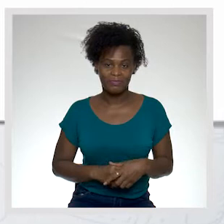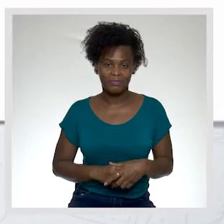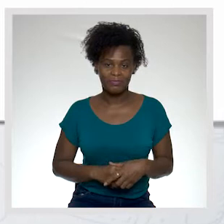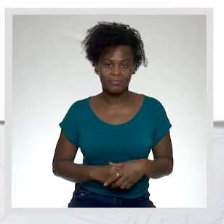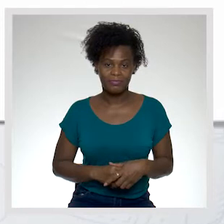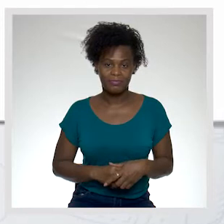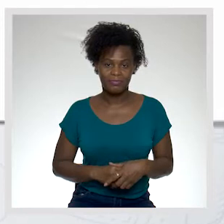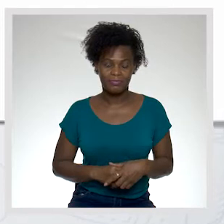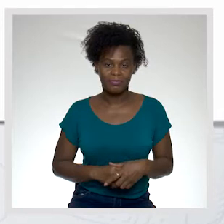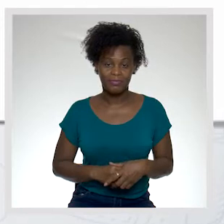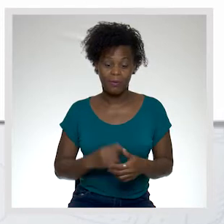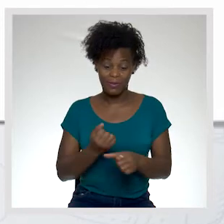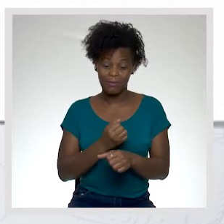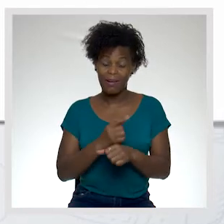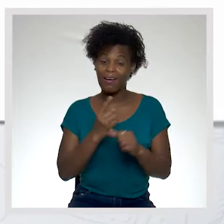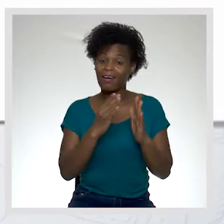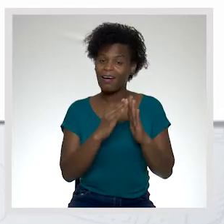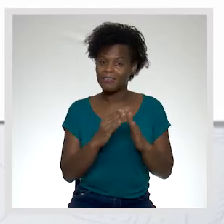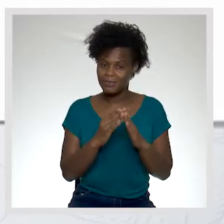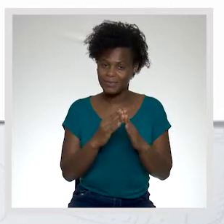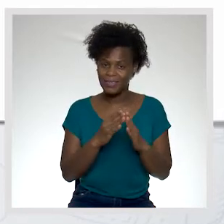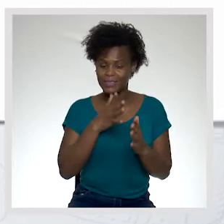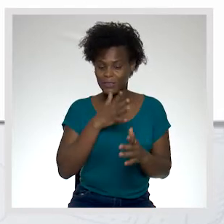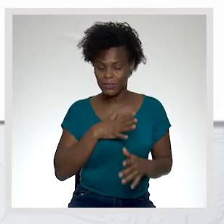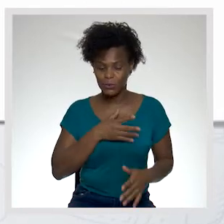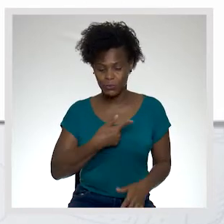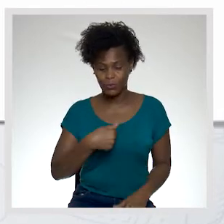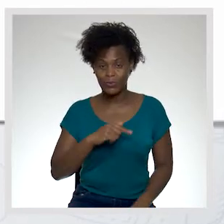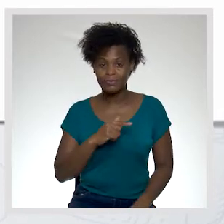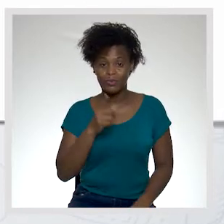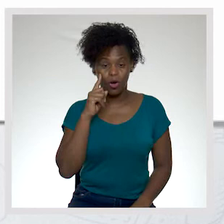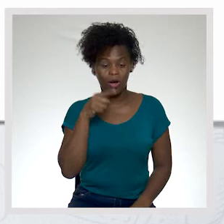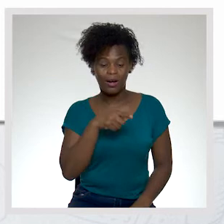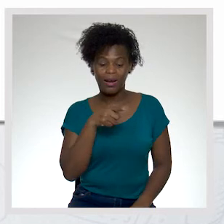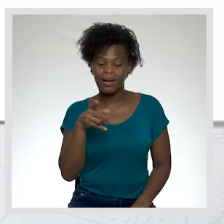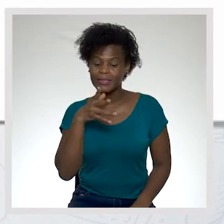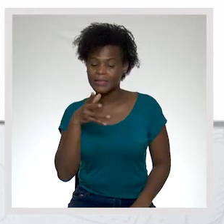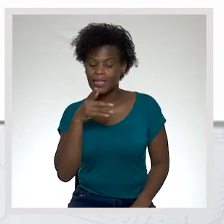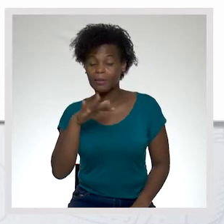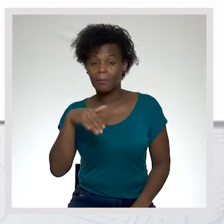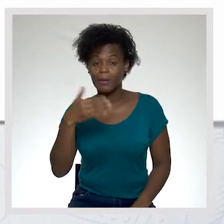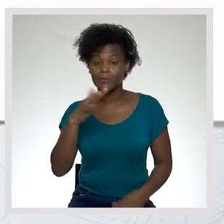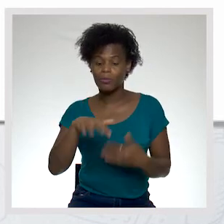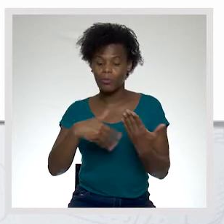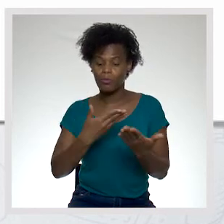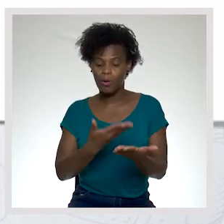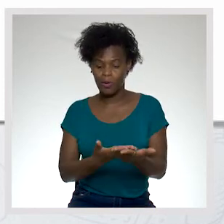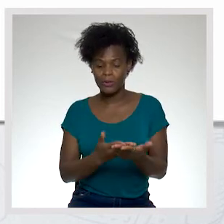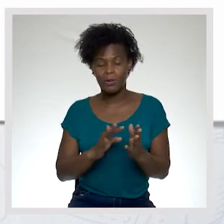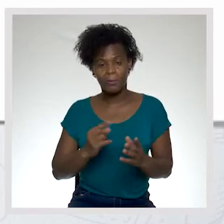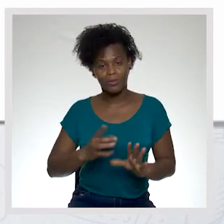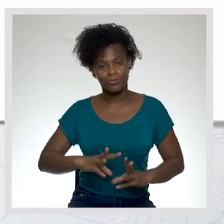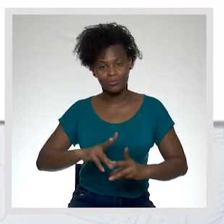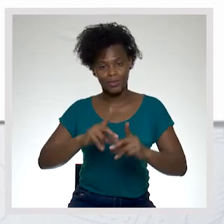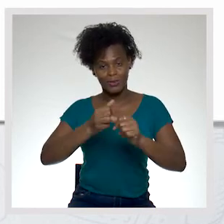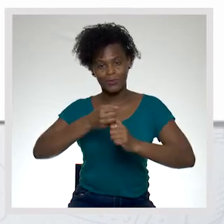O trabalho para casa nos diz: indica o principal propósito para o